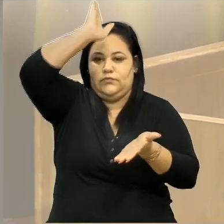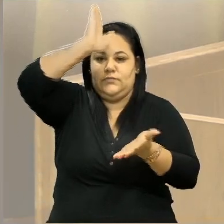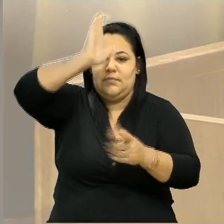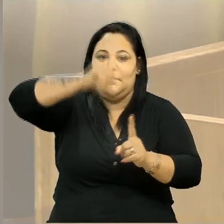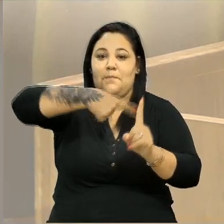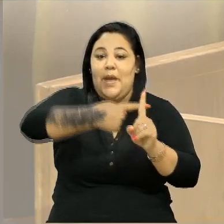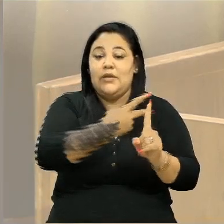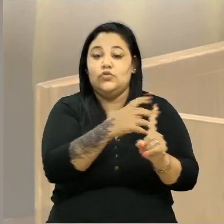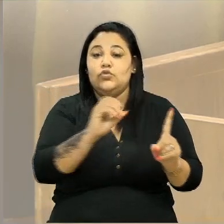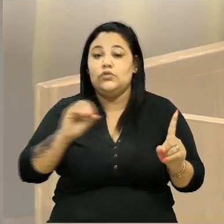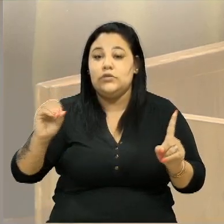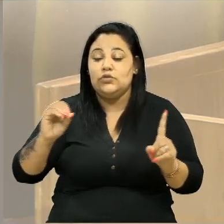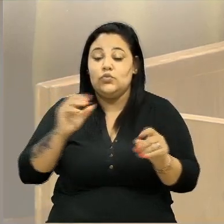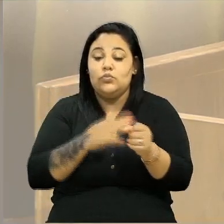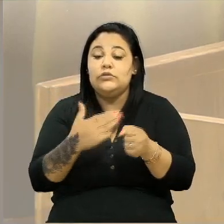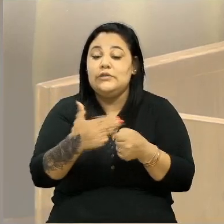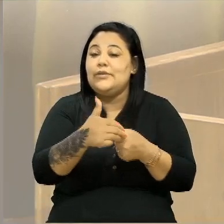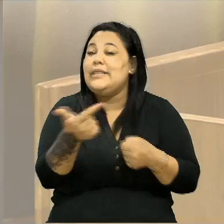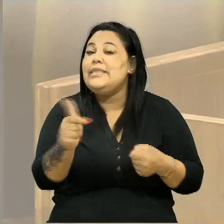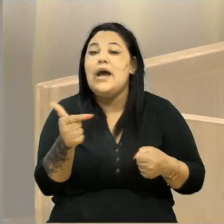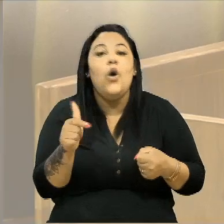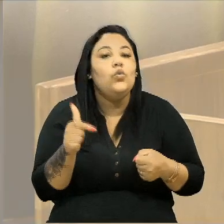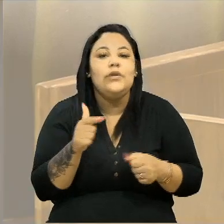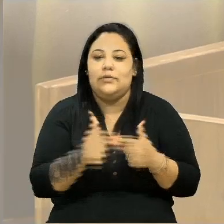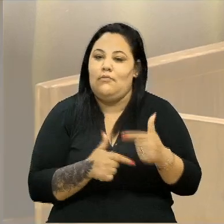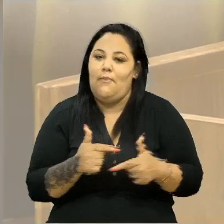200 municípios em que não há esse serviço.